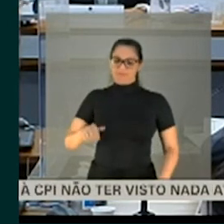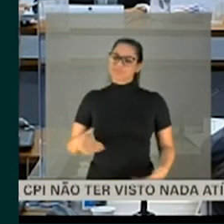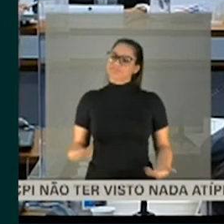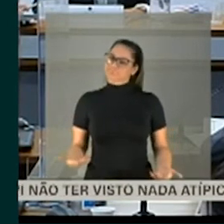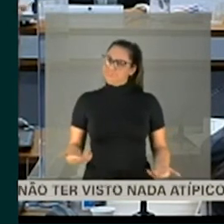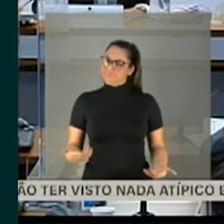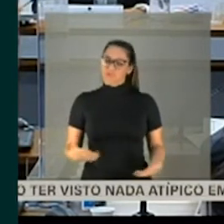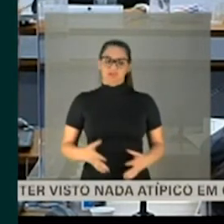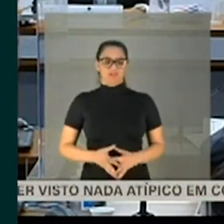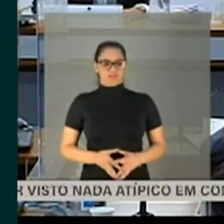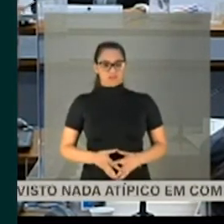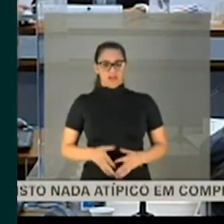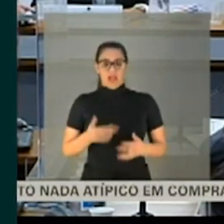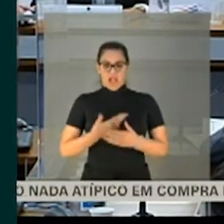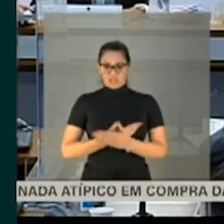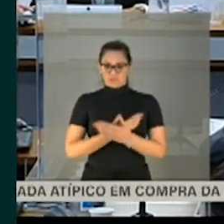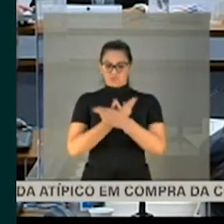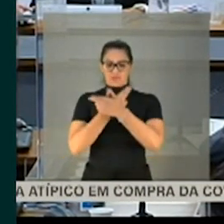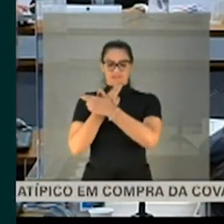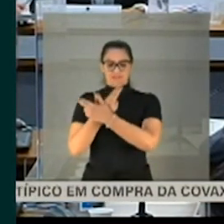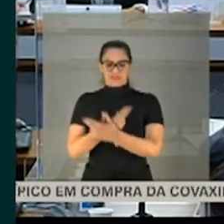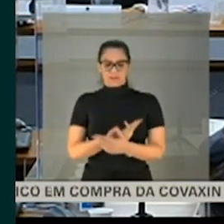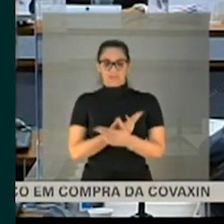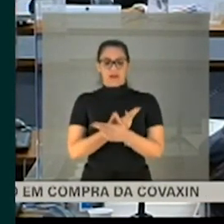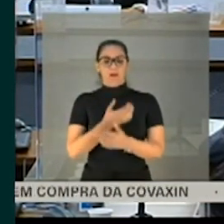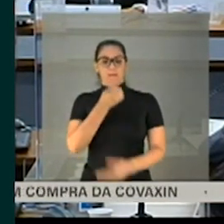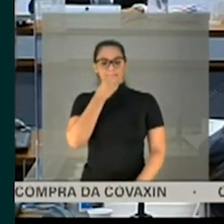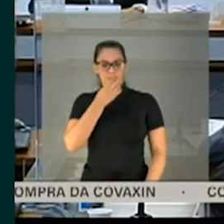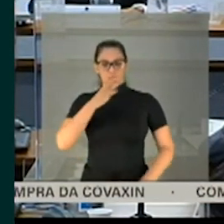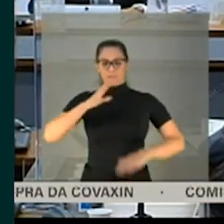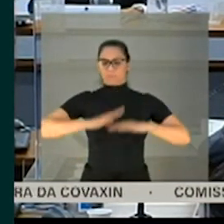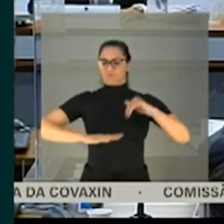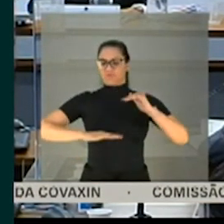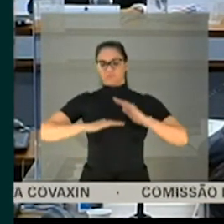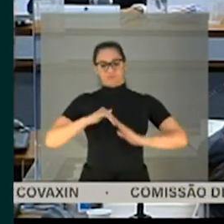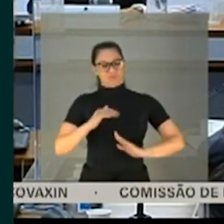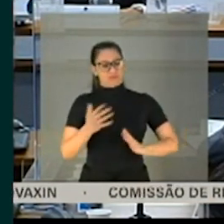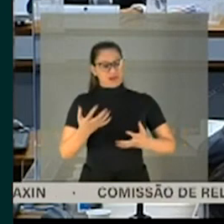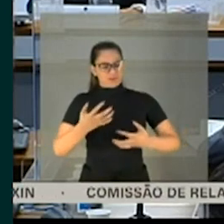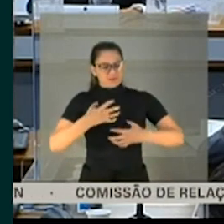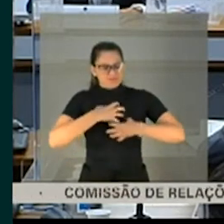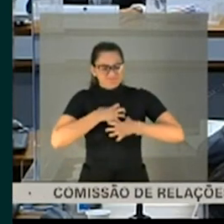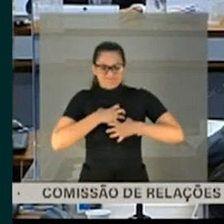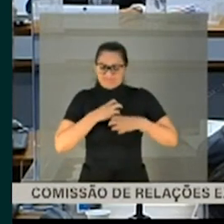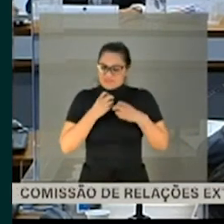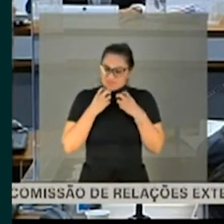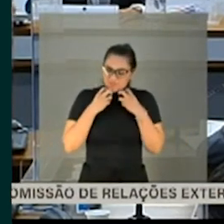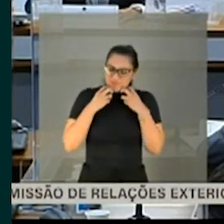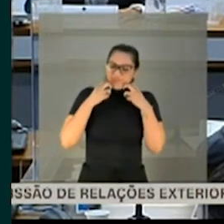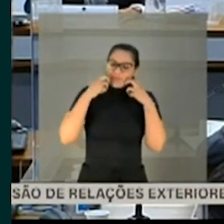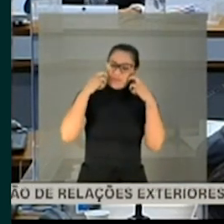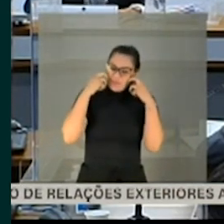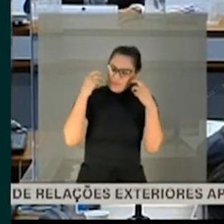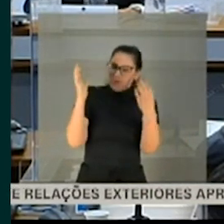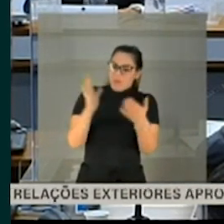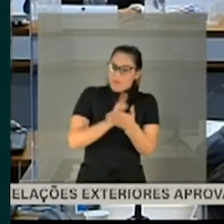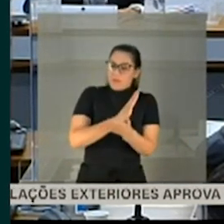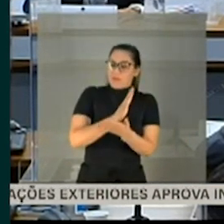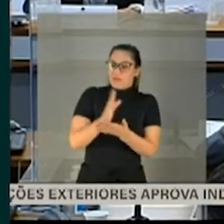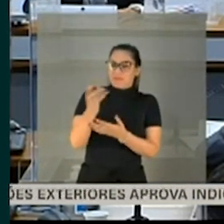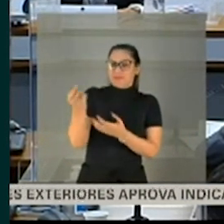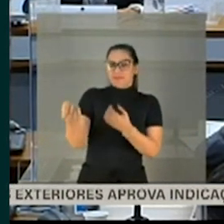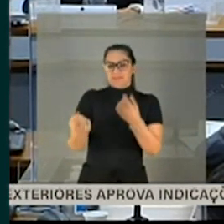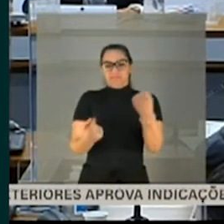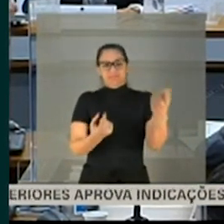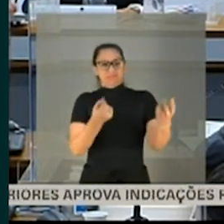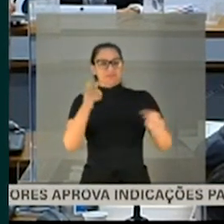Armadas, os bons das Forças Armadas devem estar muito envergonhados com algumas pessoas que hoje estão